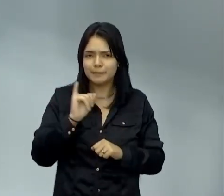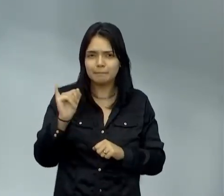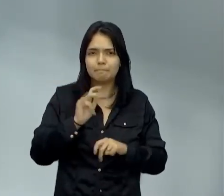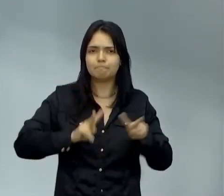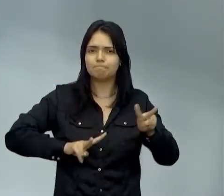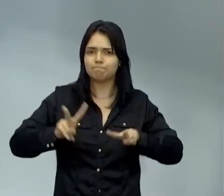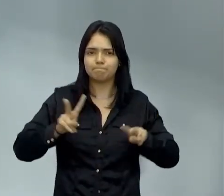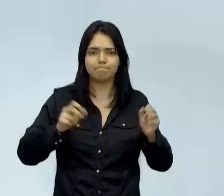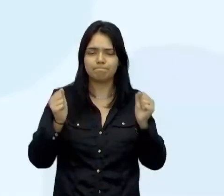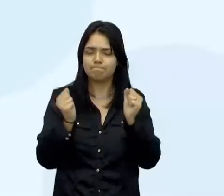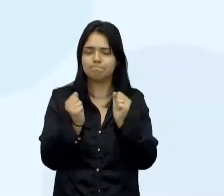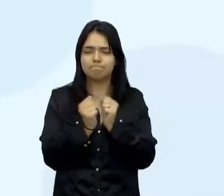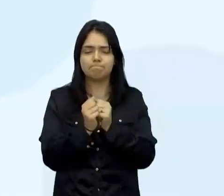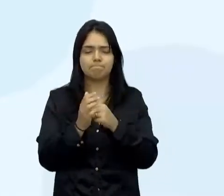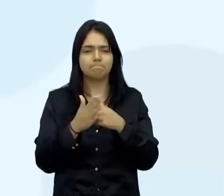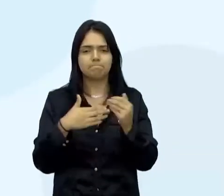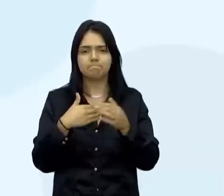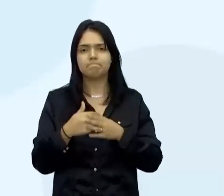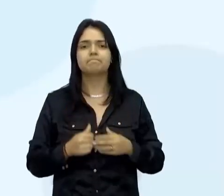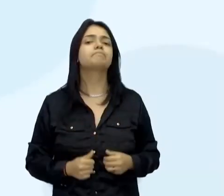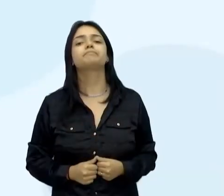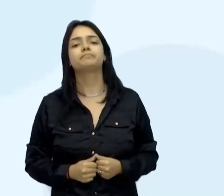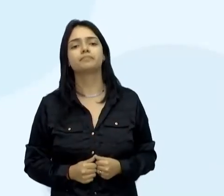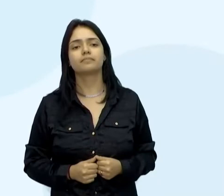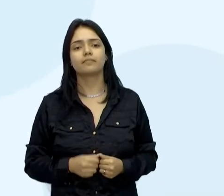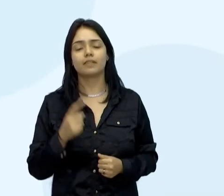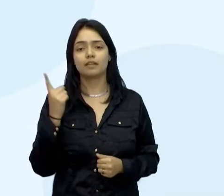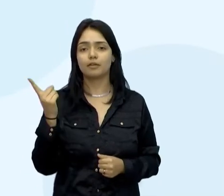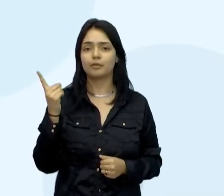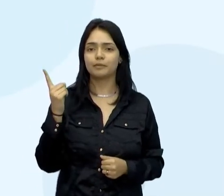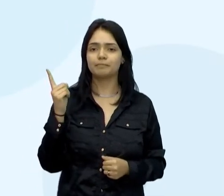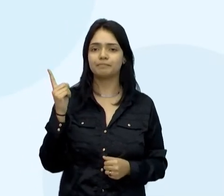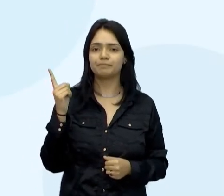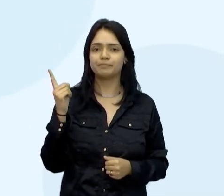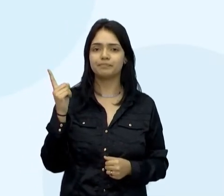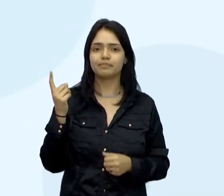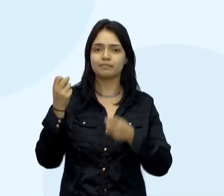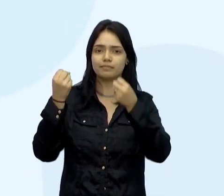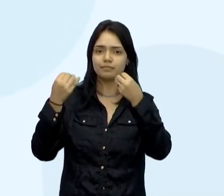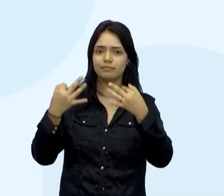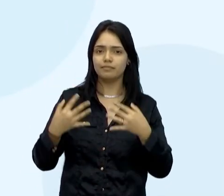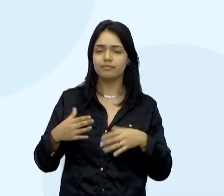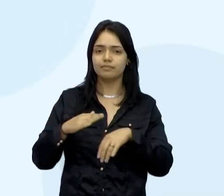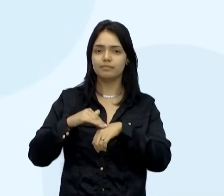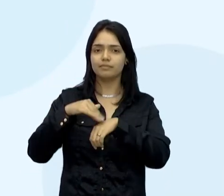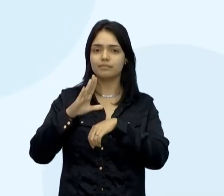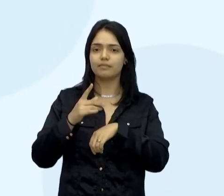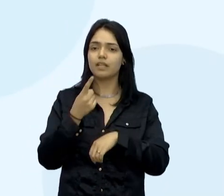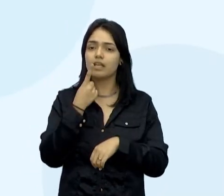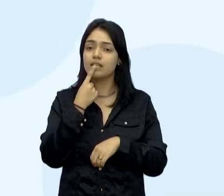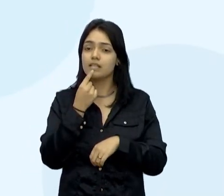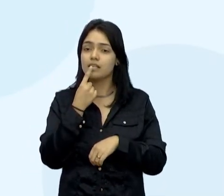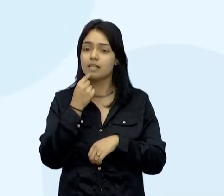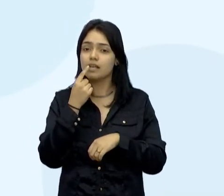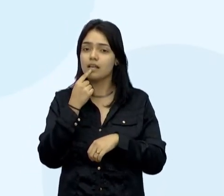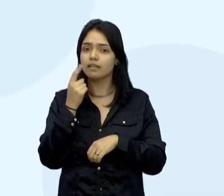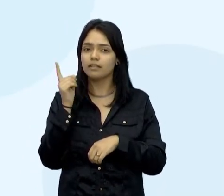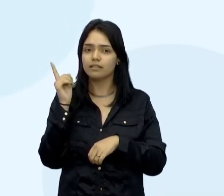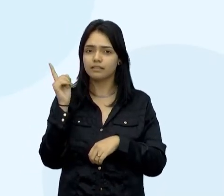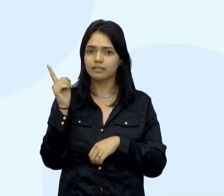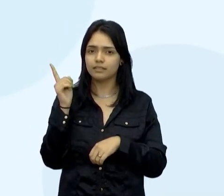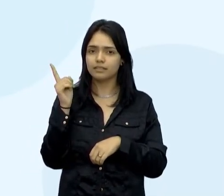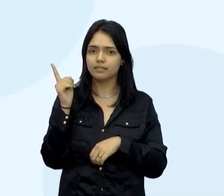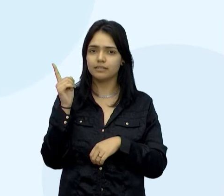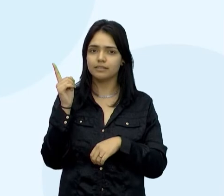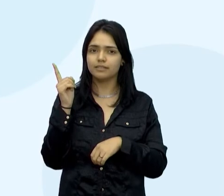Então, para vocês aí na tela, a gente vai falar um pouquinho sobre isso então agora. Então, a consanguinidade, a origem dessa palavra veio